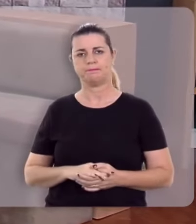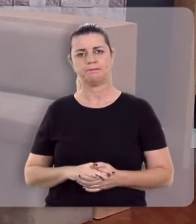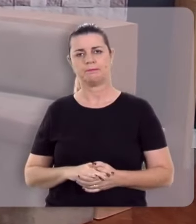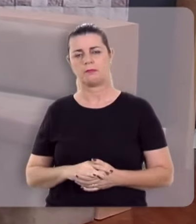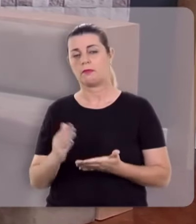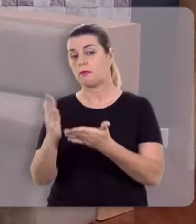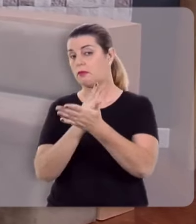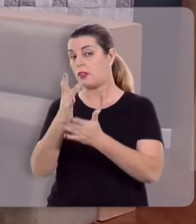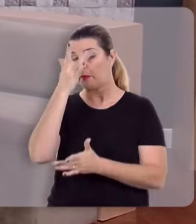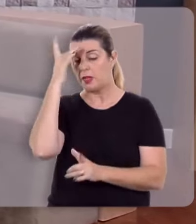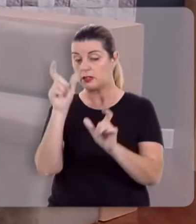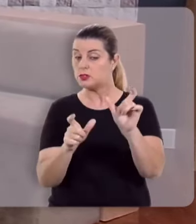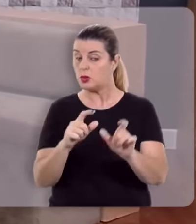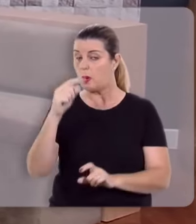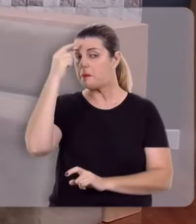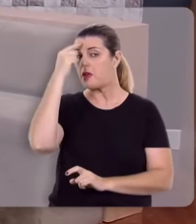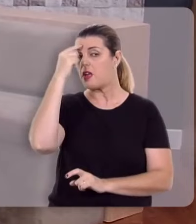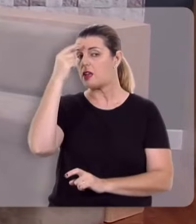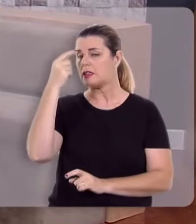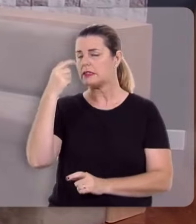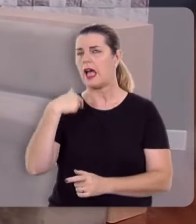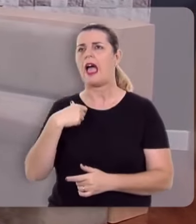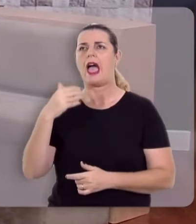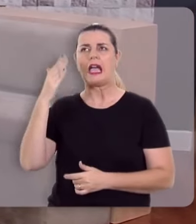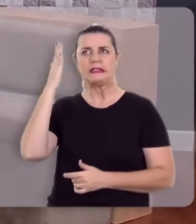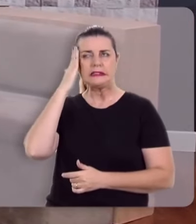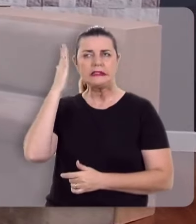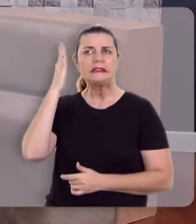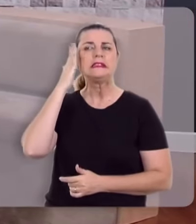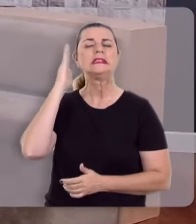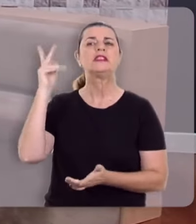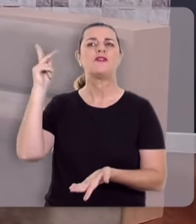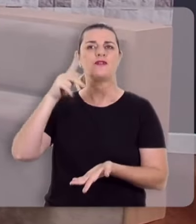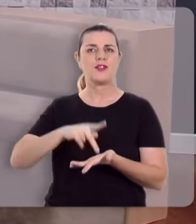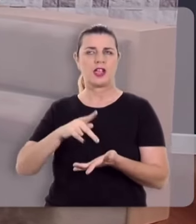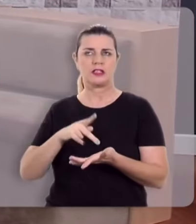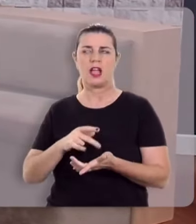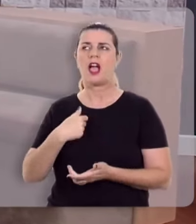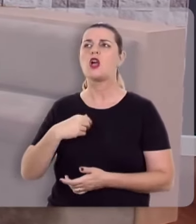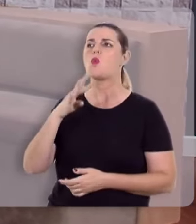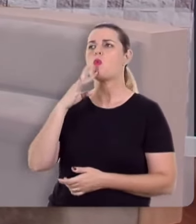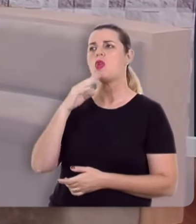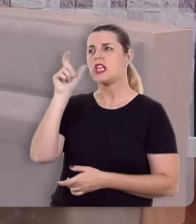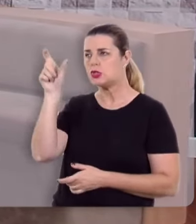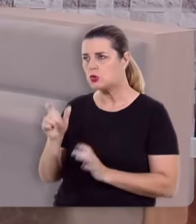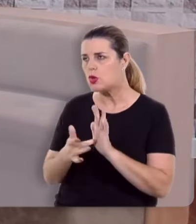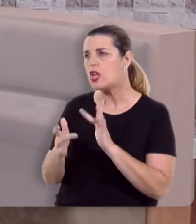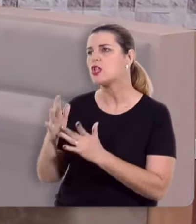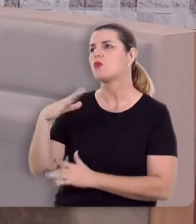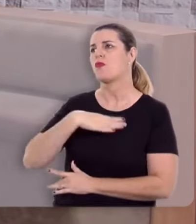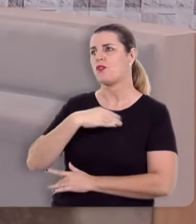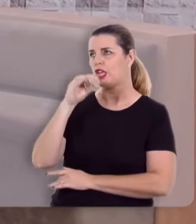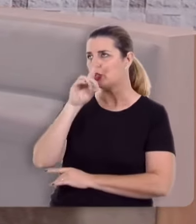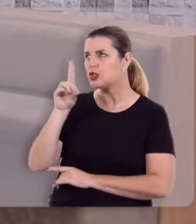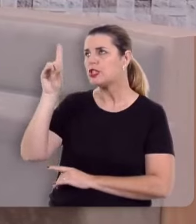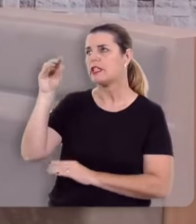quantas pessoas que acham que o fato de saberem a verdade, quem é Jesus, filho de Deus,